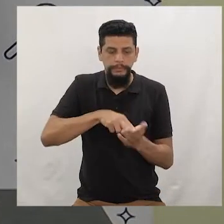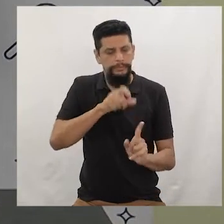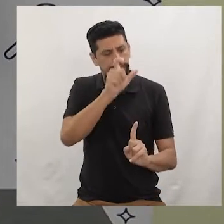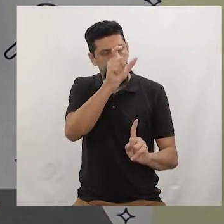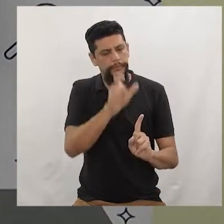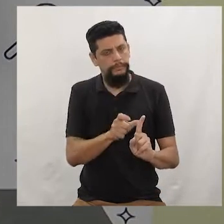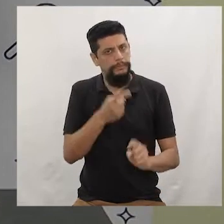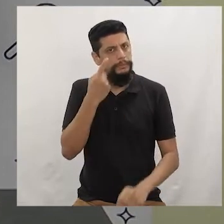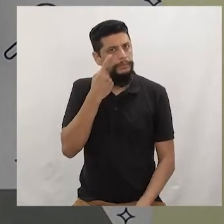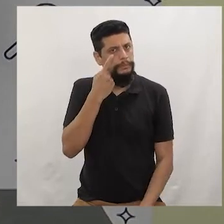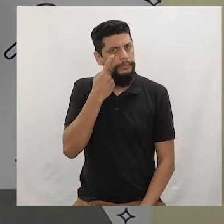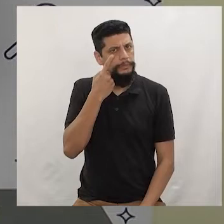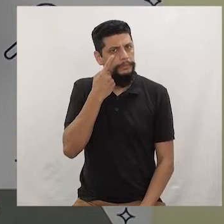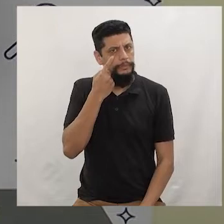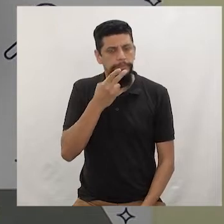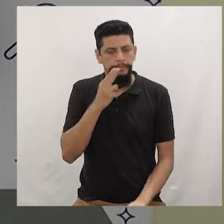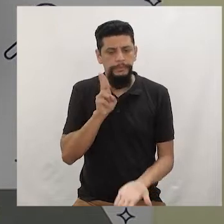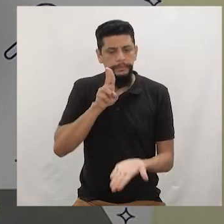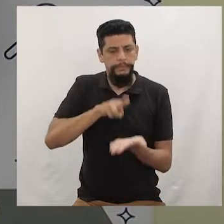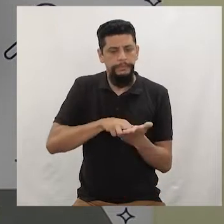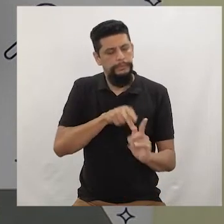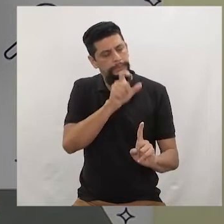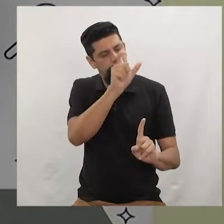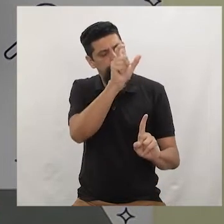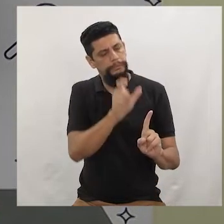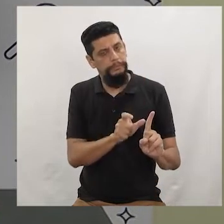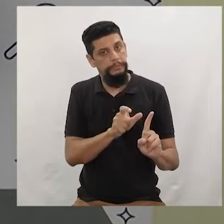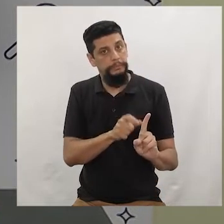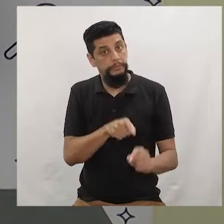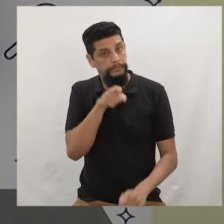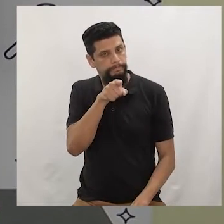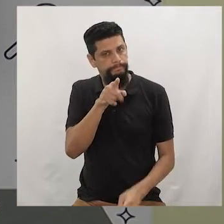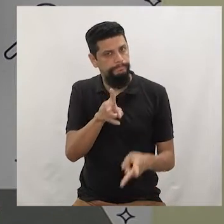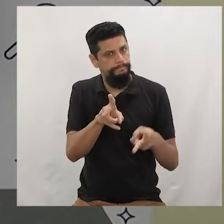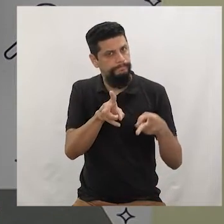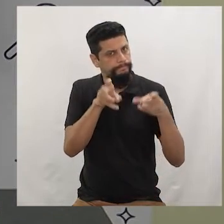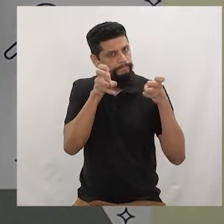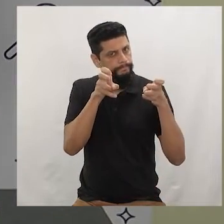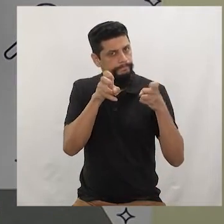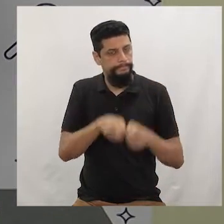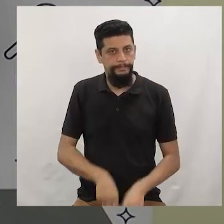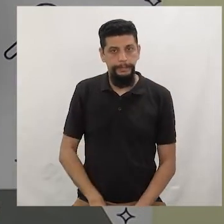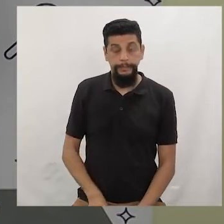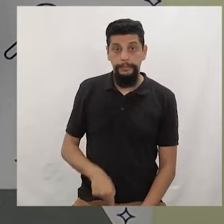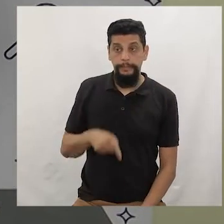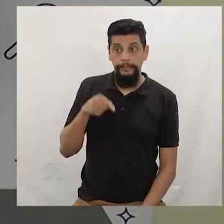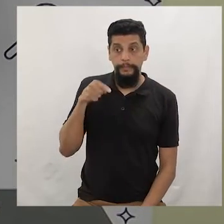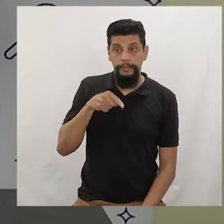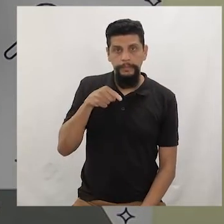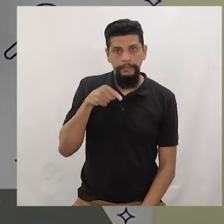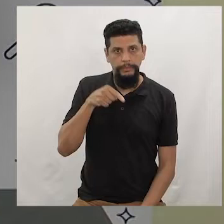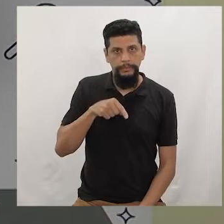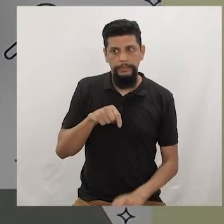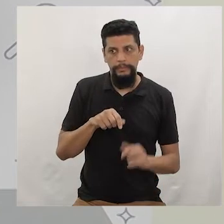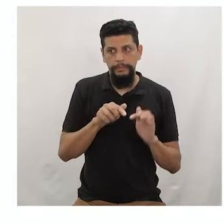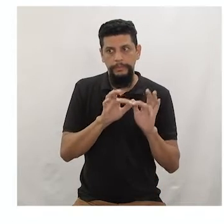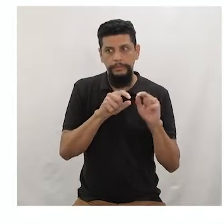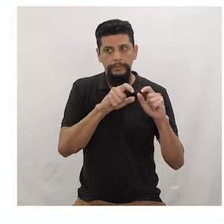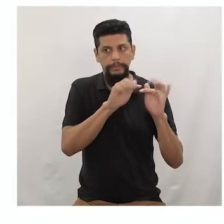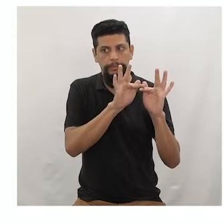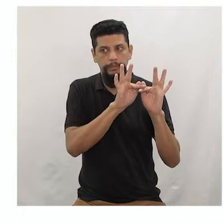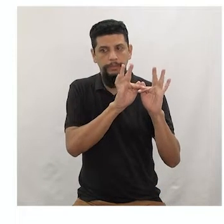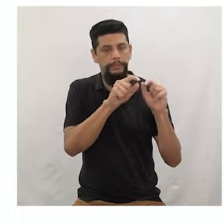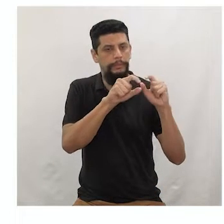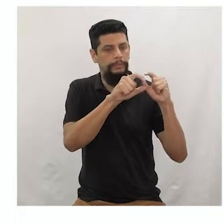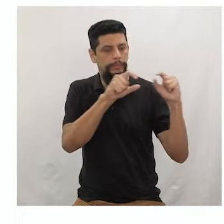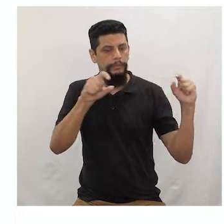leitor. Vamos ver o que que é a carta do leitor? Observem lá. Aqui está